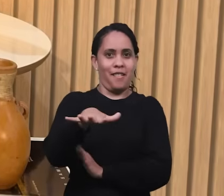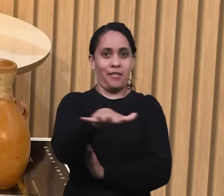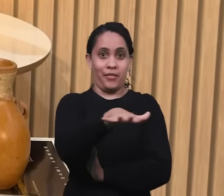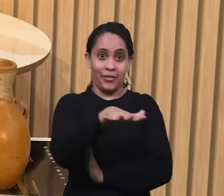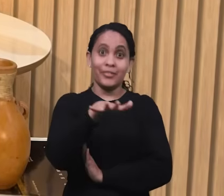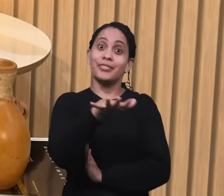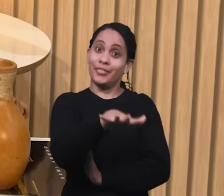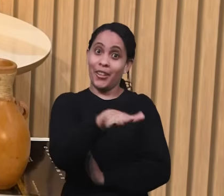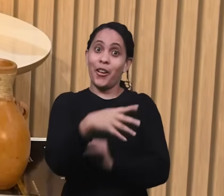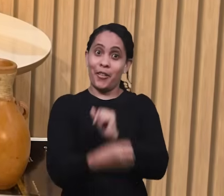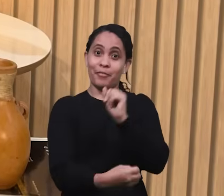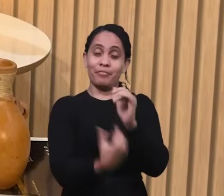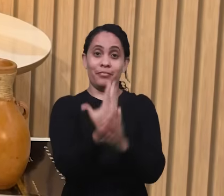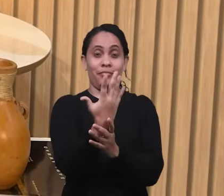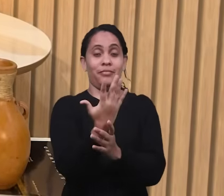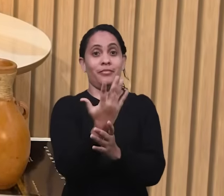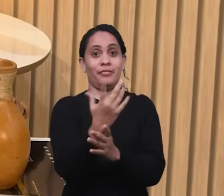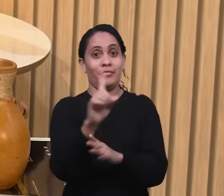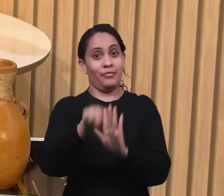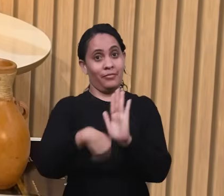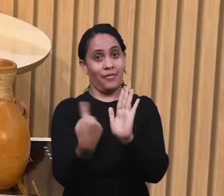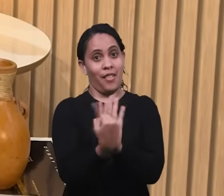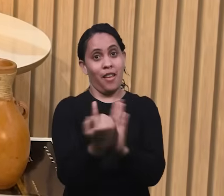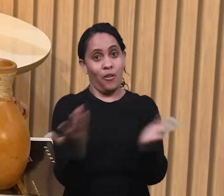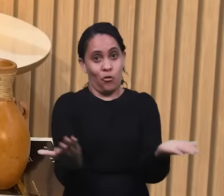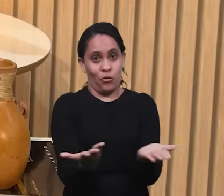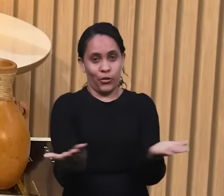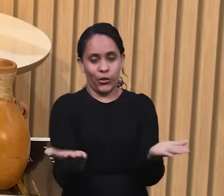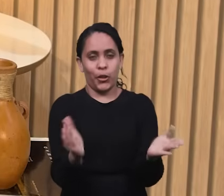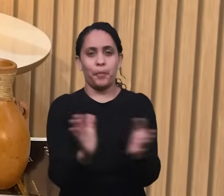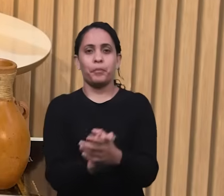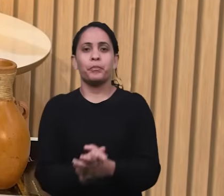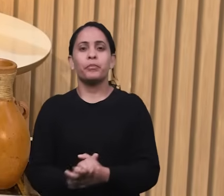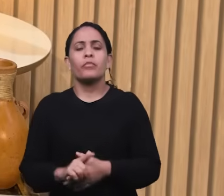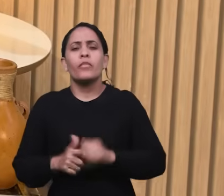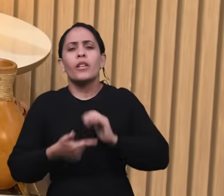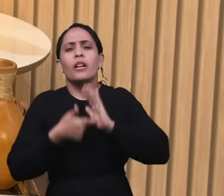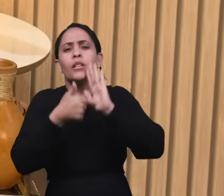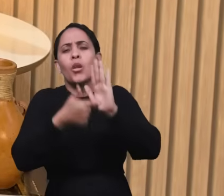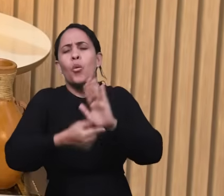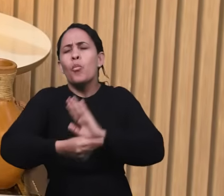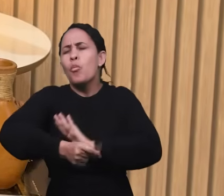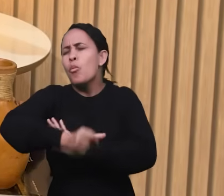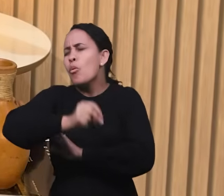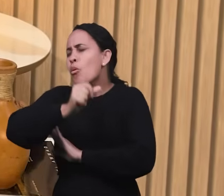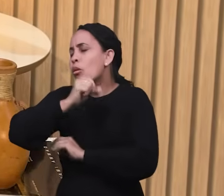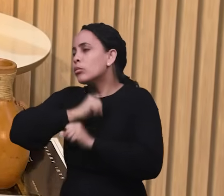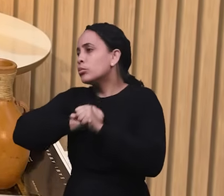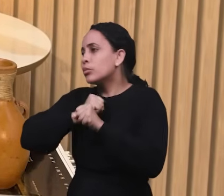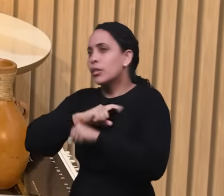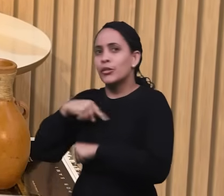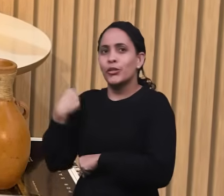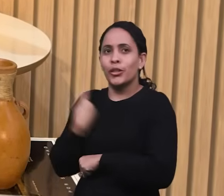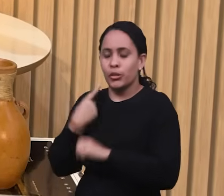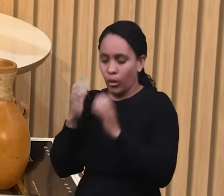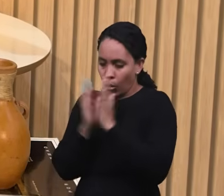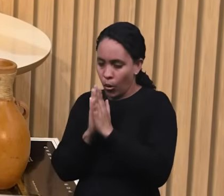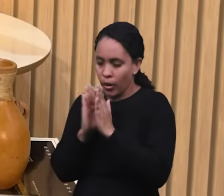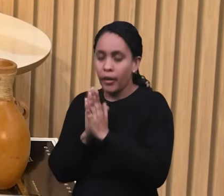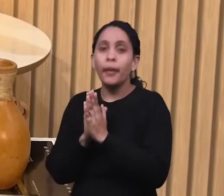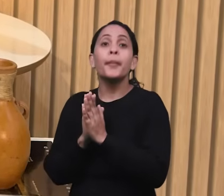Lanka. E o Sri Lanka, já há muitos anos que nós oramos pelo Sri Lanka. Por